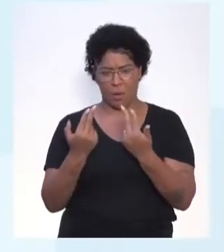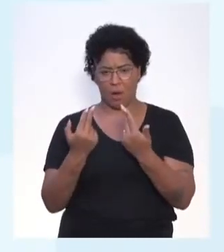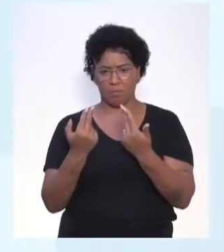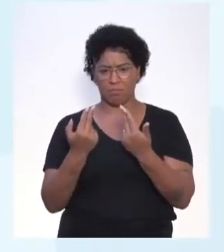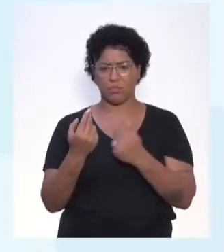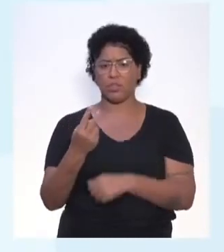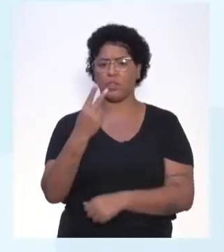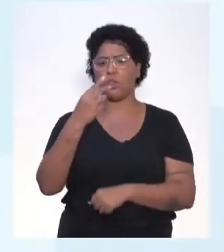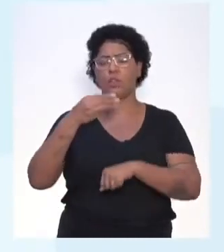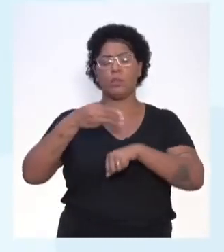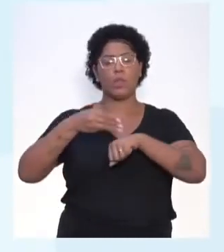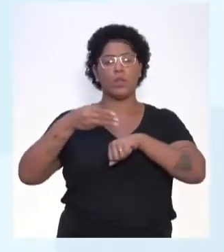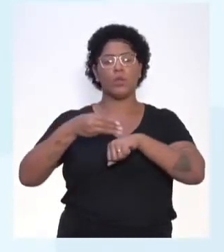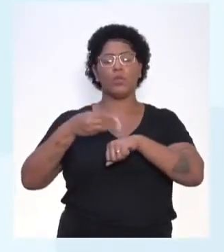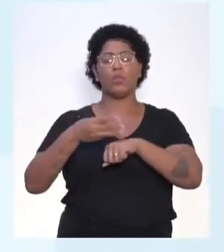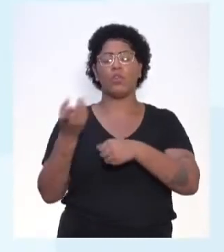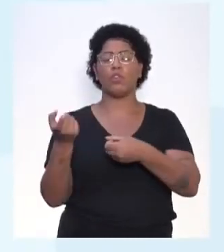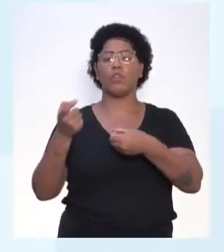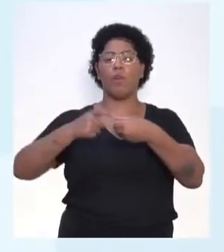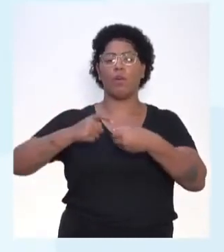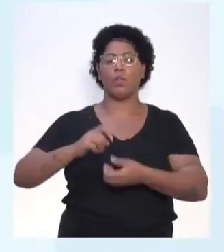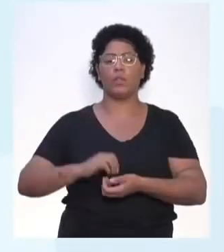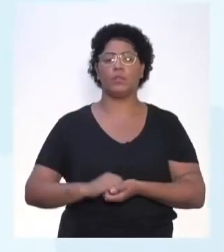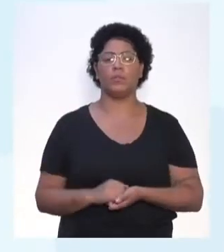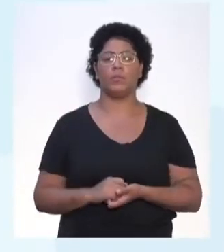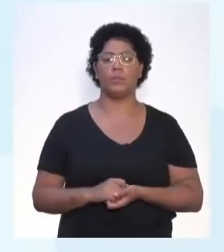Em 2 minutos, a gente volta.